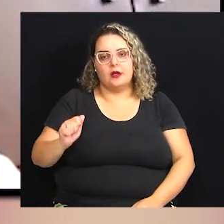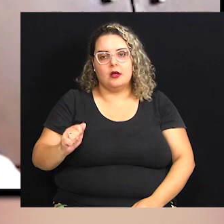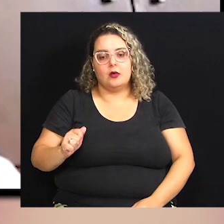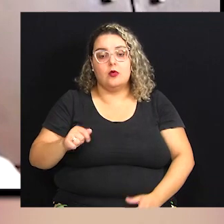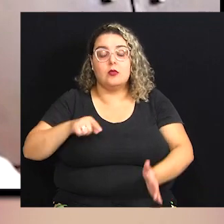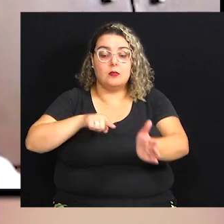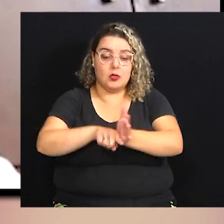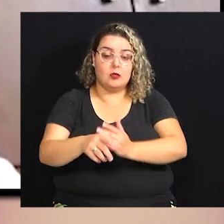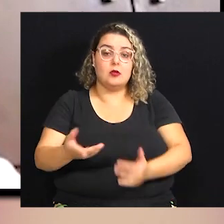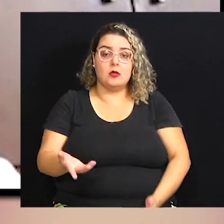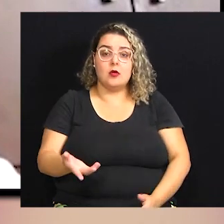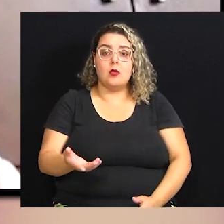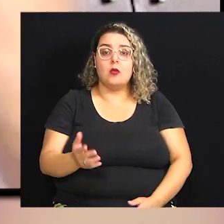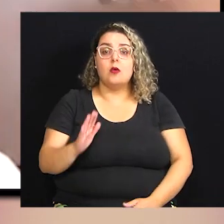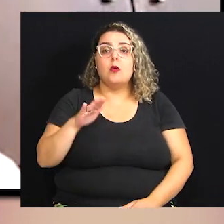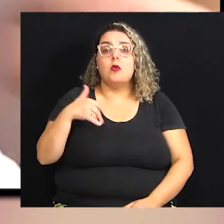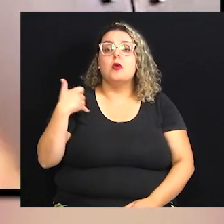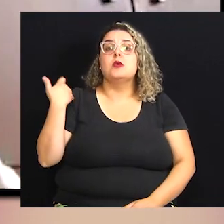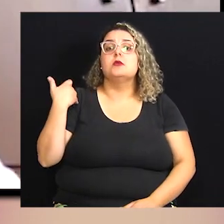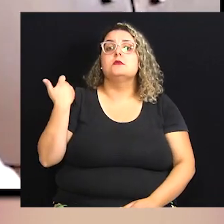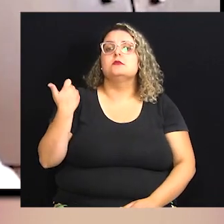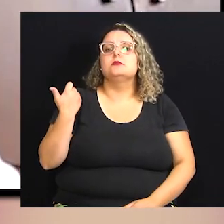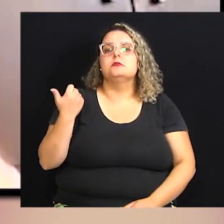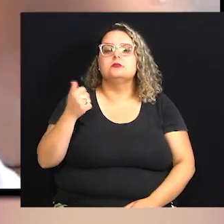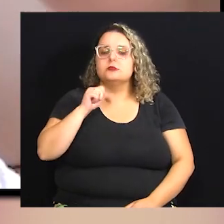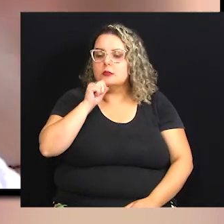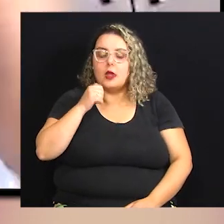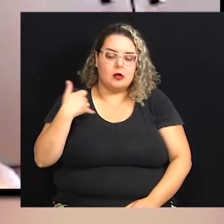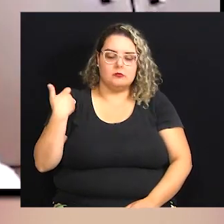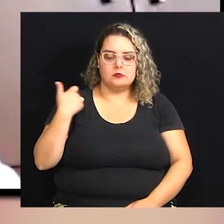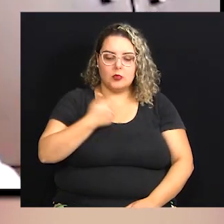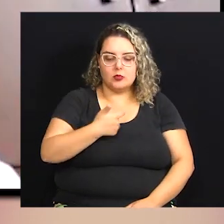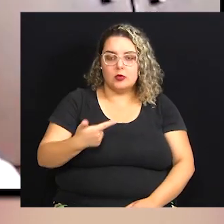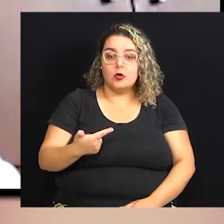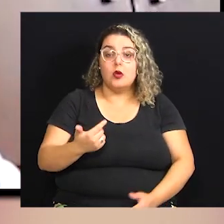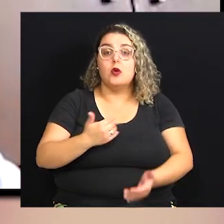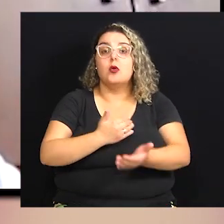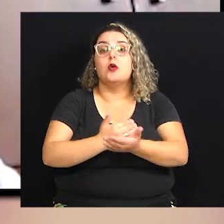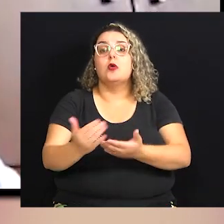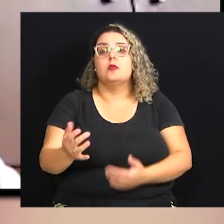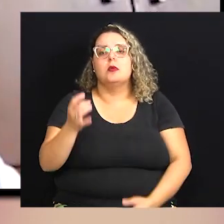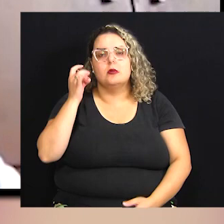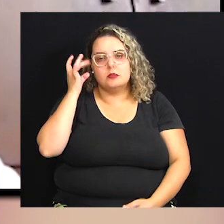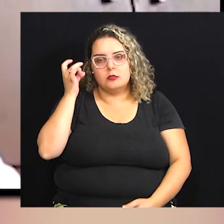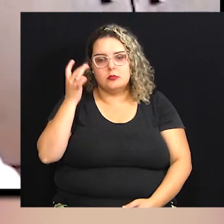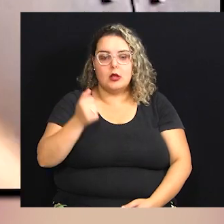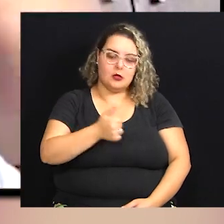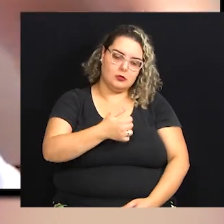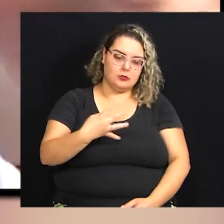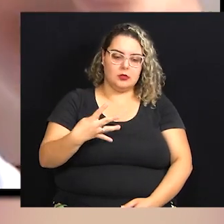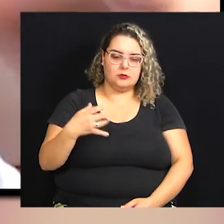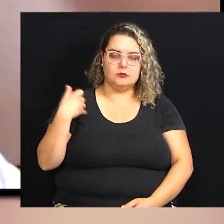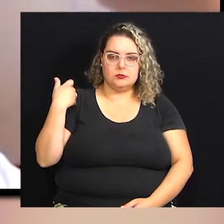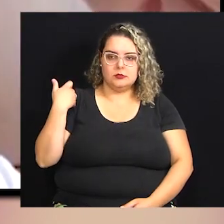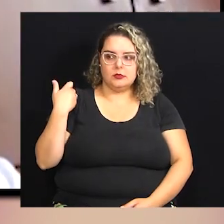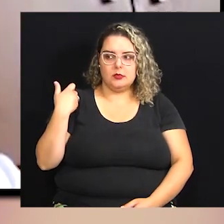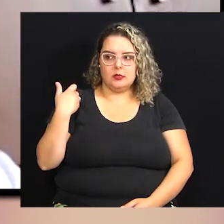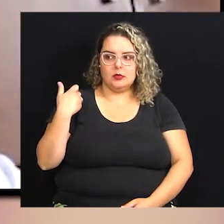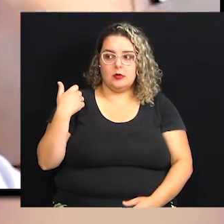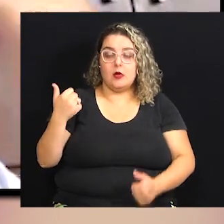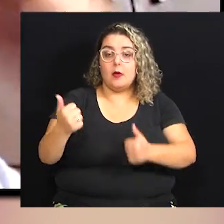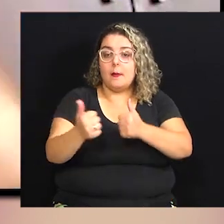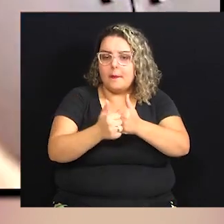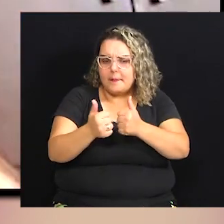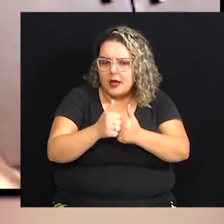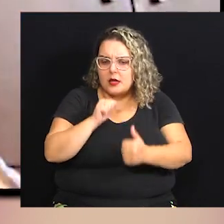que o que se pergunta muito é com que idade você menstruou? Eu menstruei com 12 anos. Com que idade você começou a ter enxaqueca? A 14. Repara,